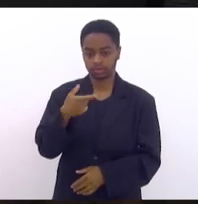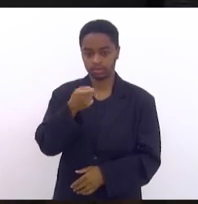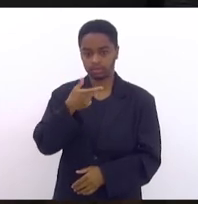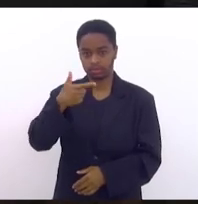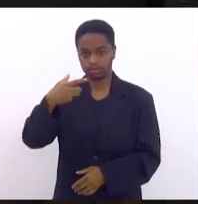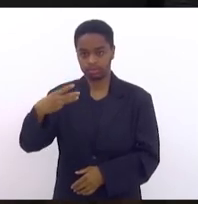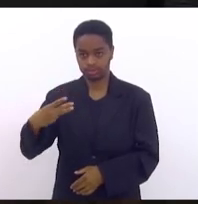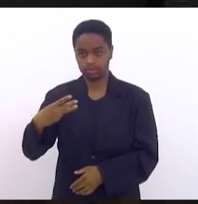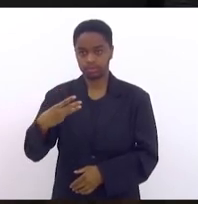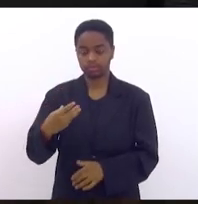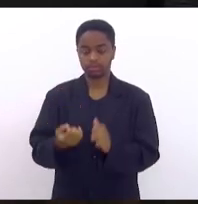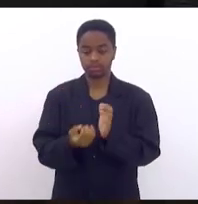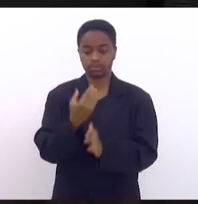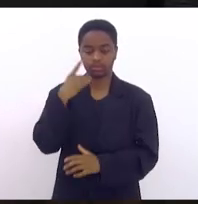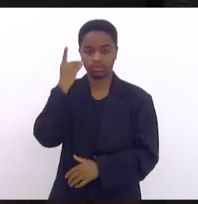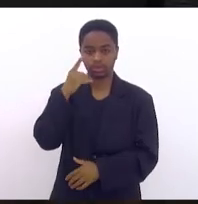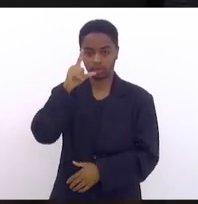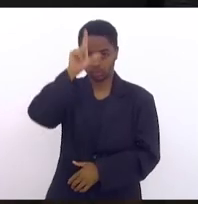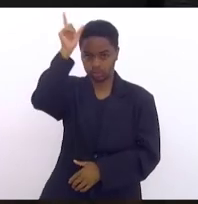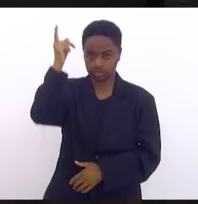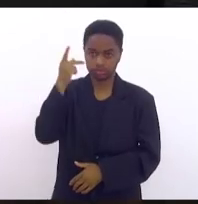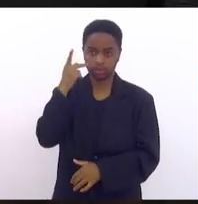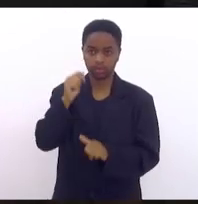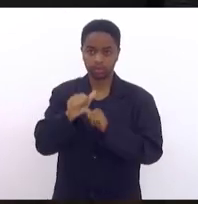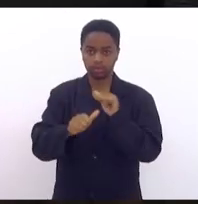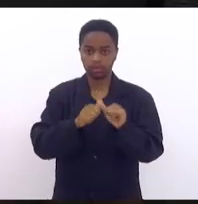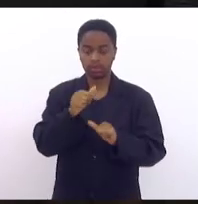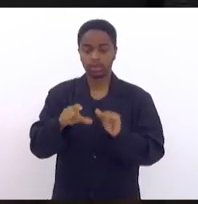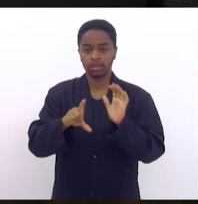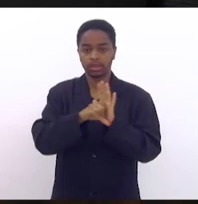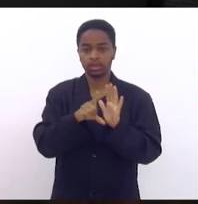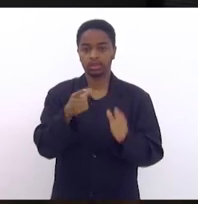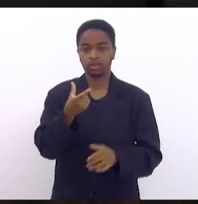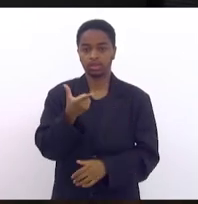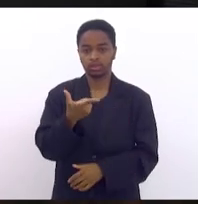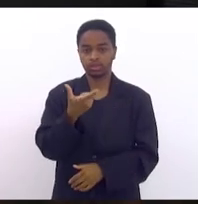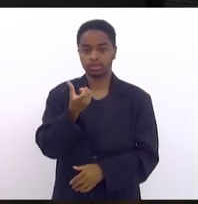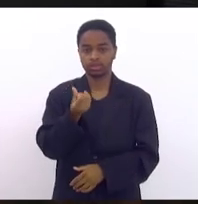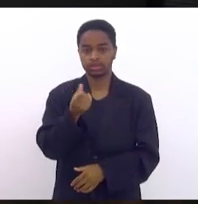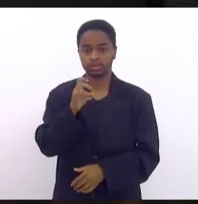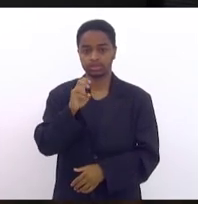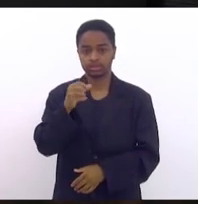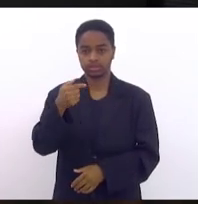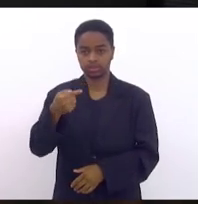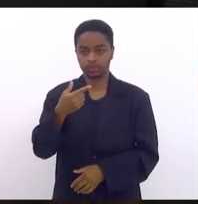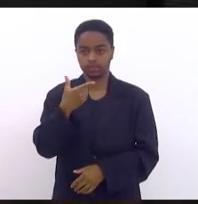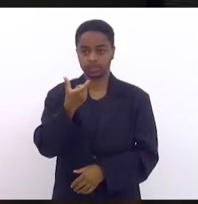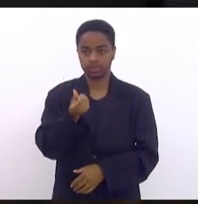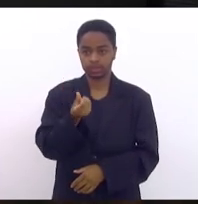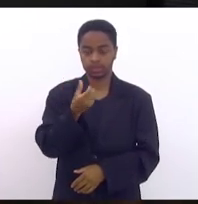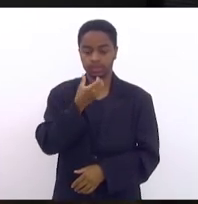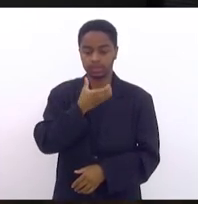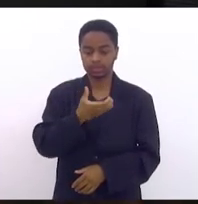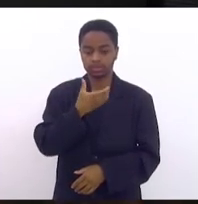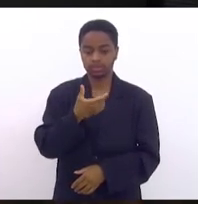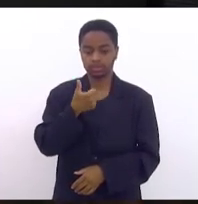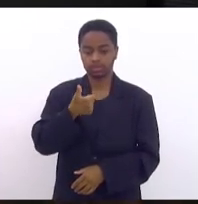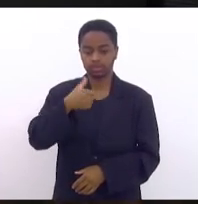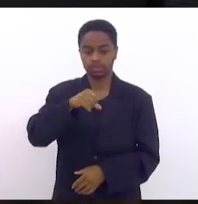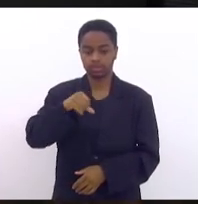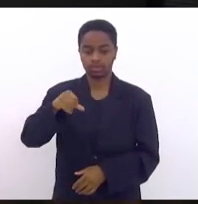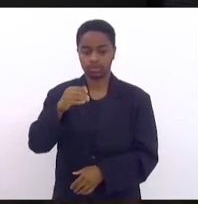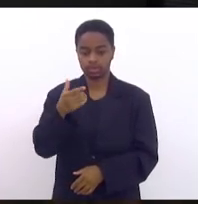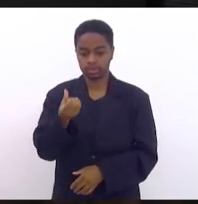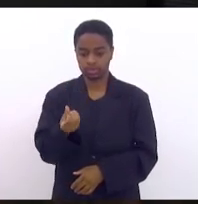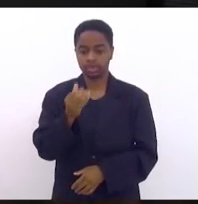2570/2023, de autoria do deputado Luiz Paulo, que altera o dispositivo da lei 2657, 26 de dezembro de 96, conforme já